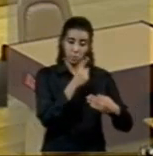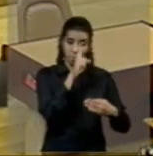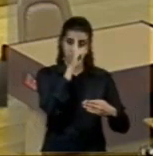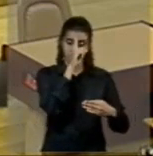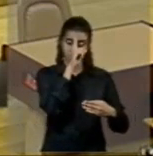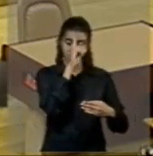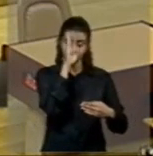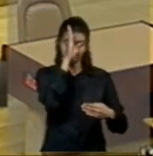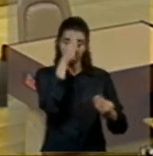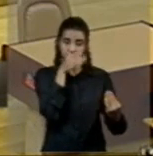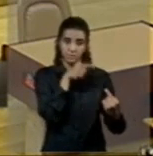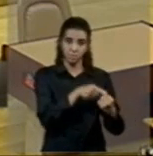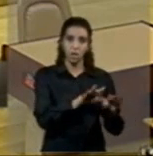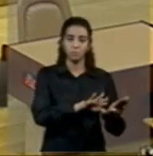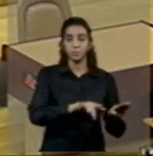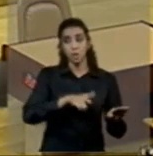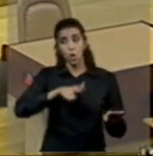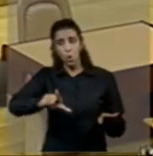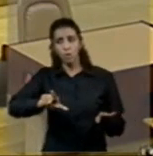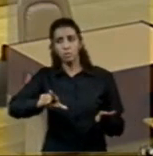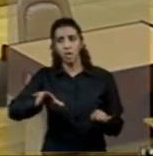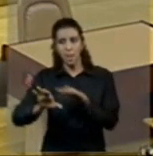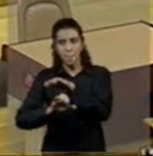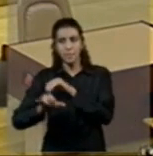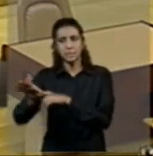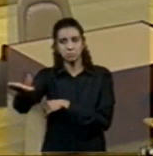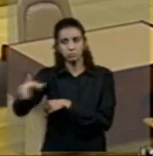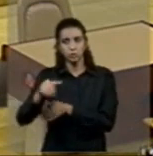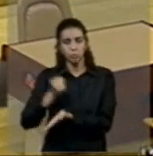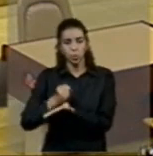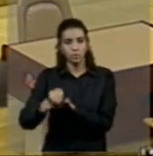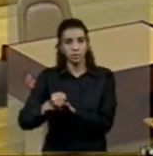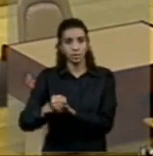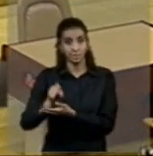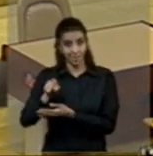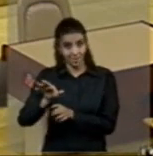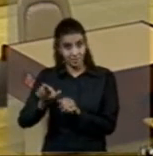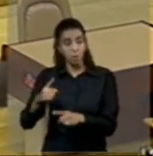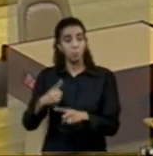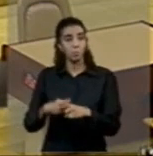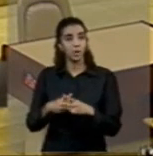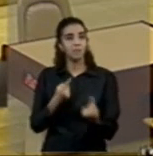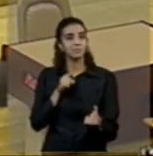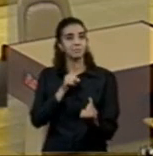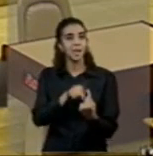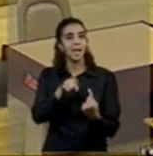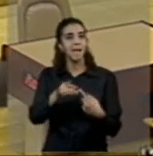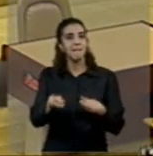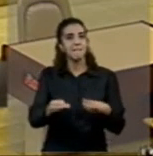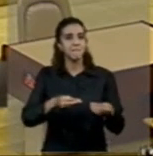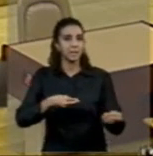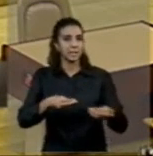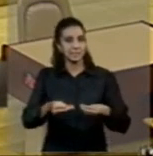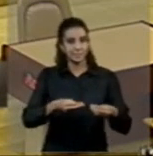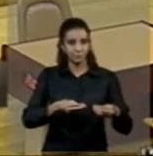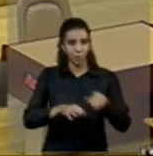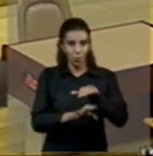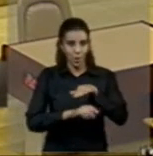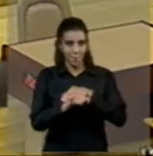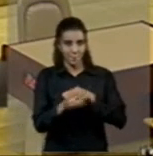ou agrícola, para outra unidade empresarial, tendo em vista flexibilizar a organização